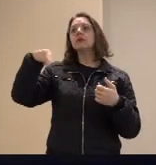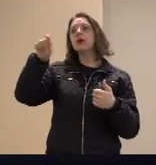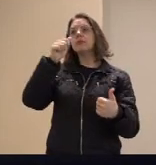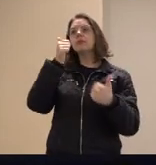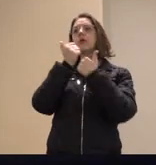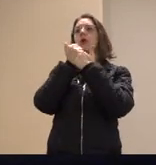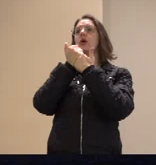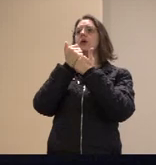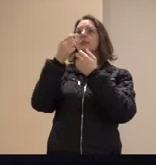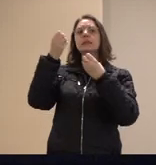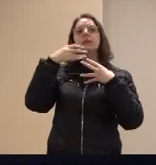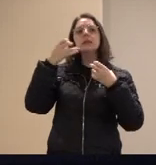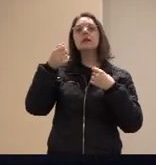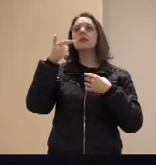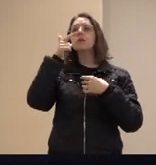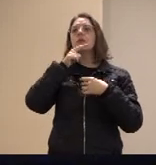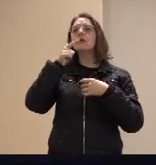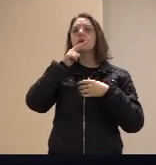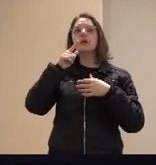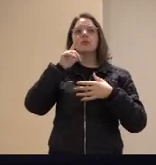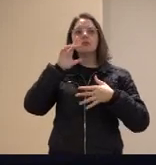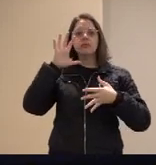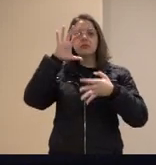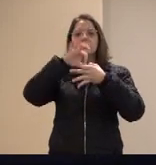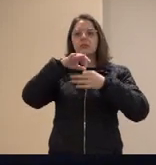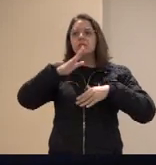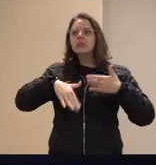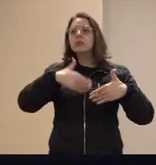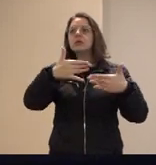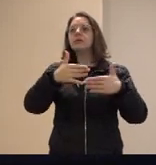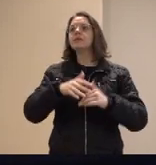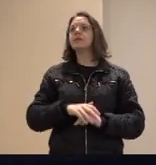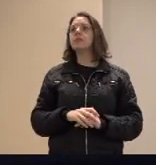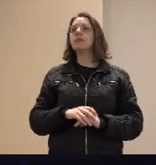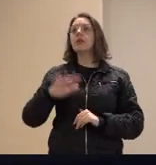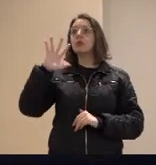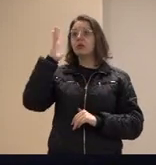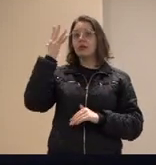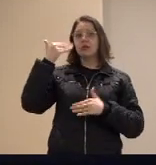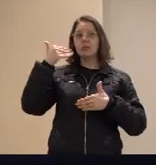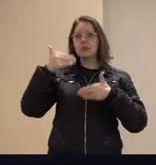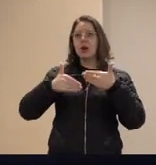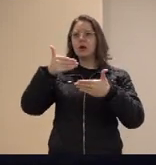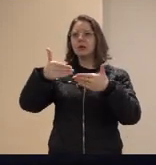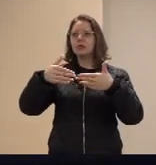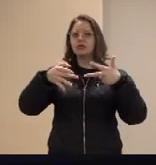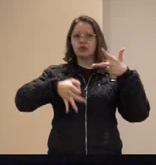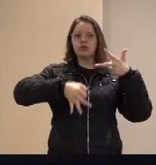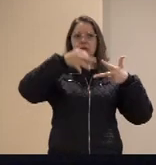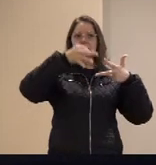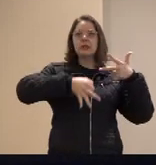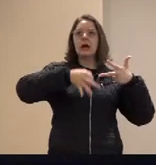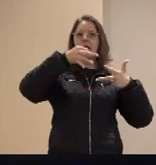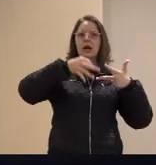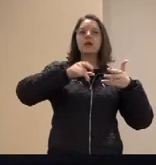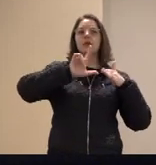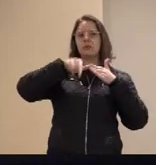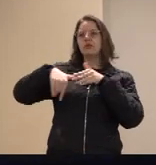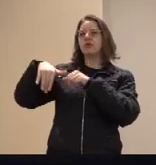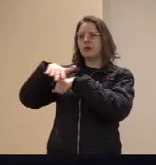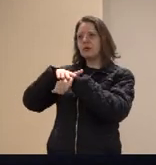quero participar dessa recuperação com vocês, e nos eventos que irão acontecer no Poder Judiciário, que depois nós